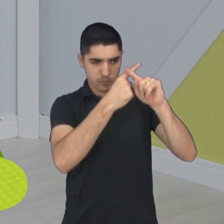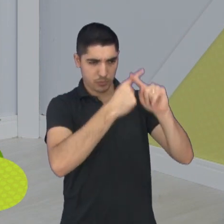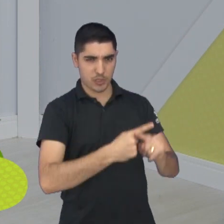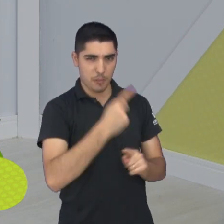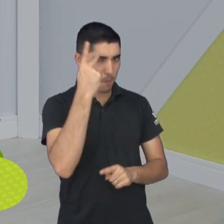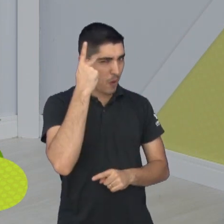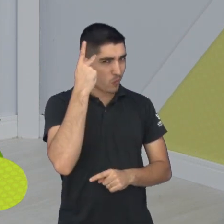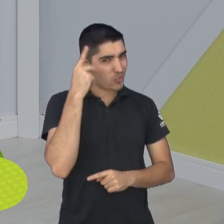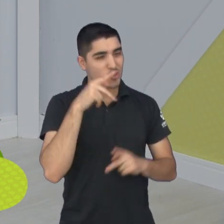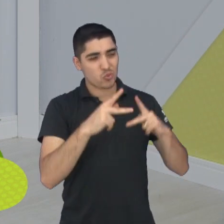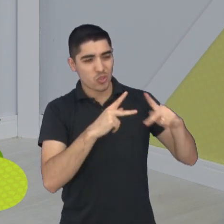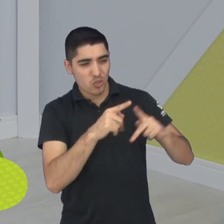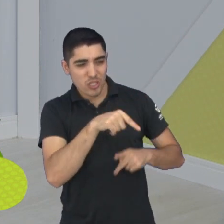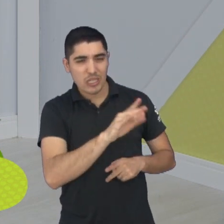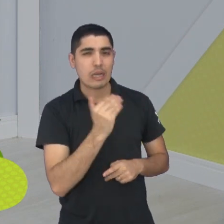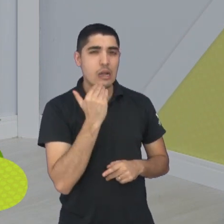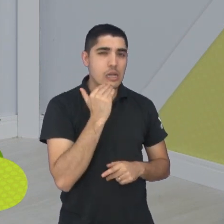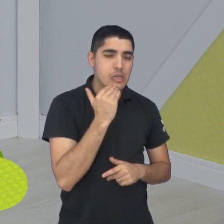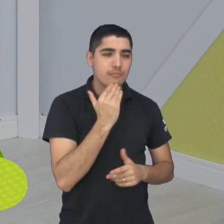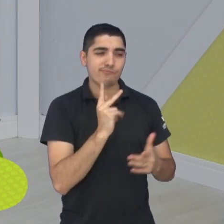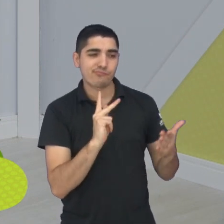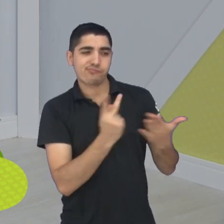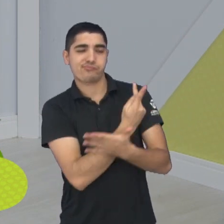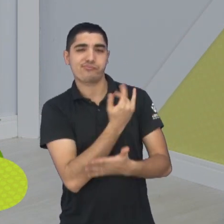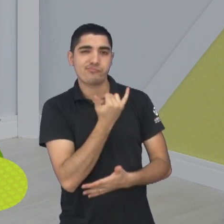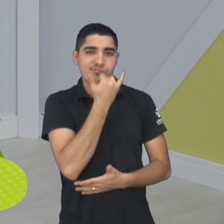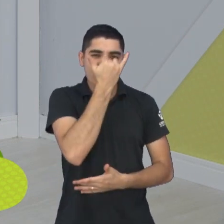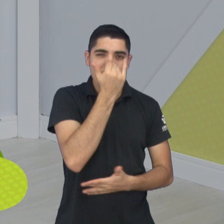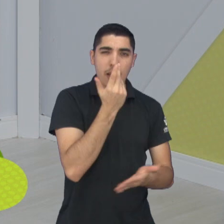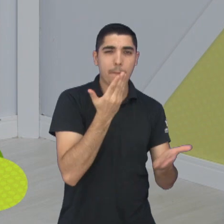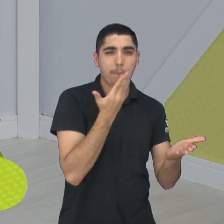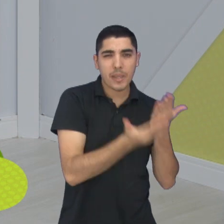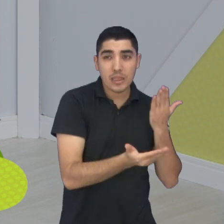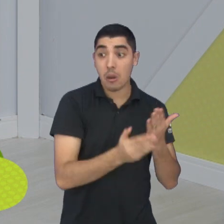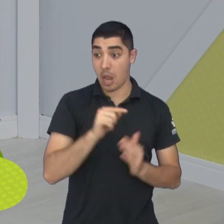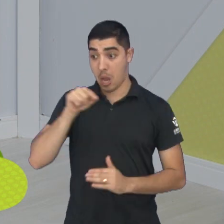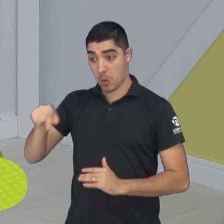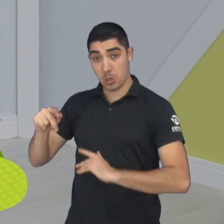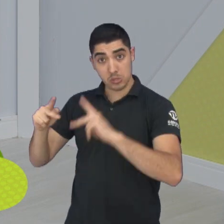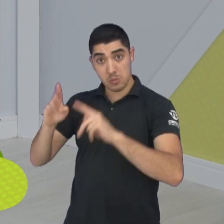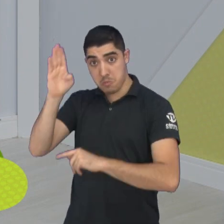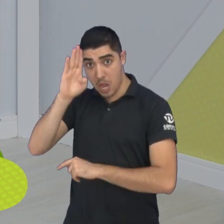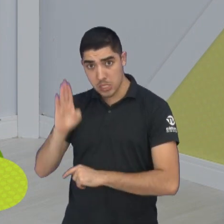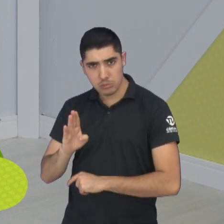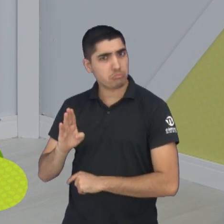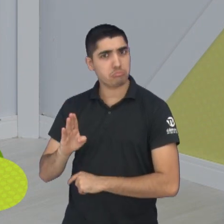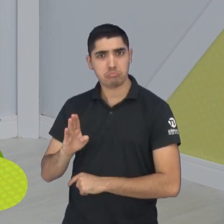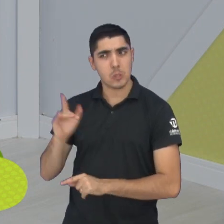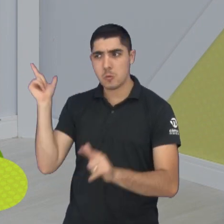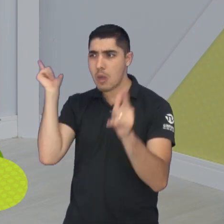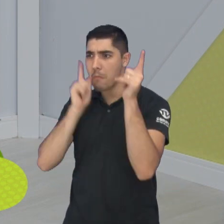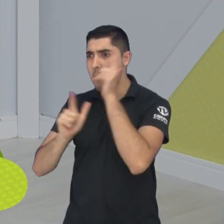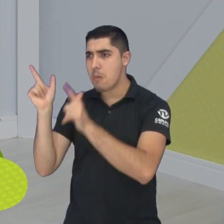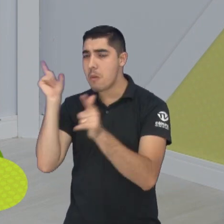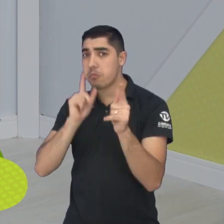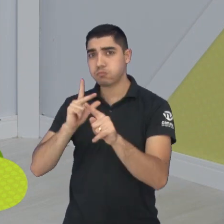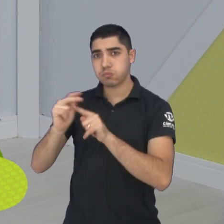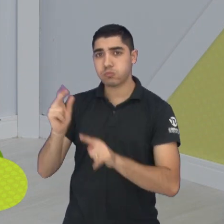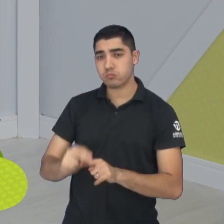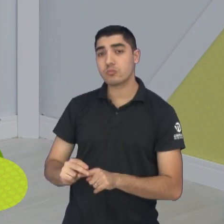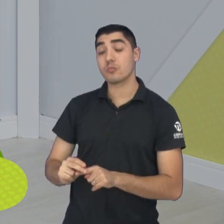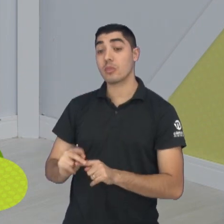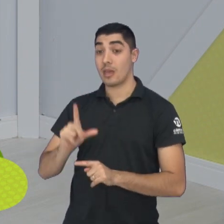bobeando em algumas partidas. Dessa vez não, foi lá, fez aquilo que se esperava, está invicto na competição, só está atrás do Cruzeiro. A gente vai ver já na